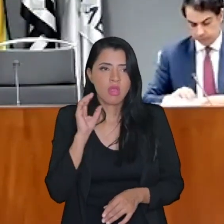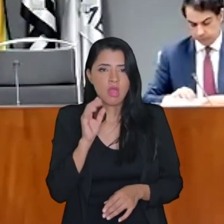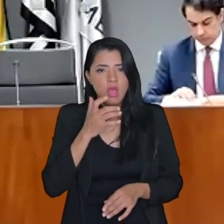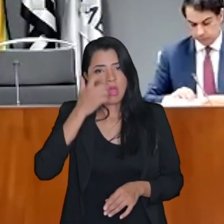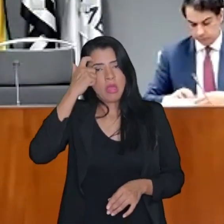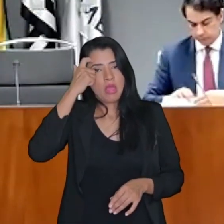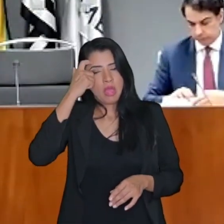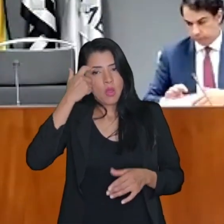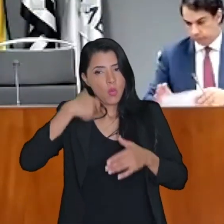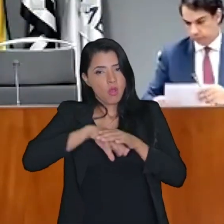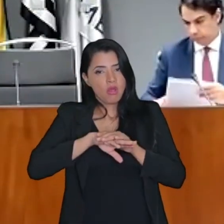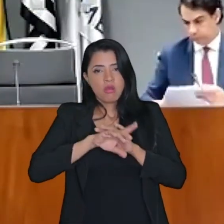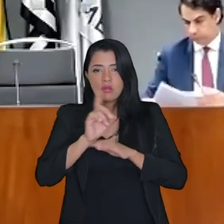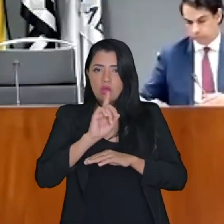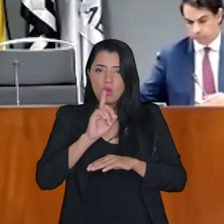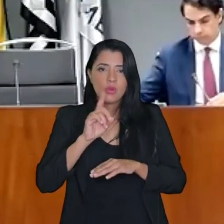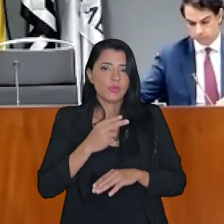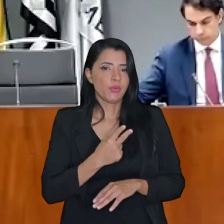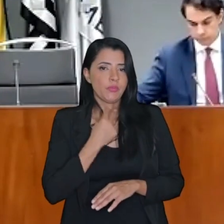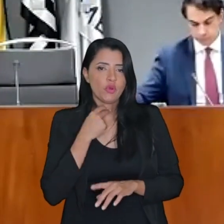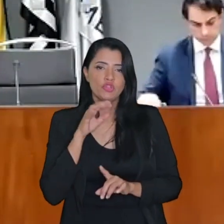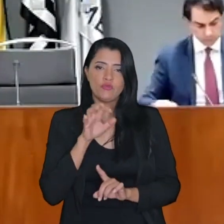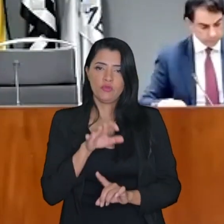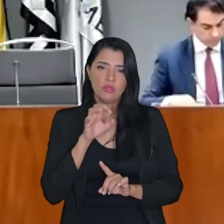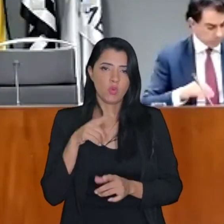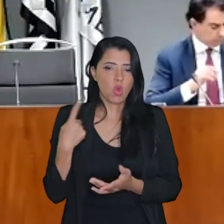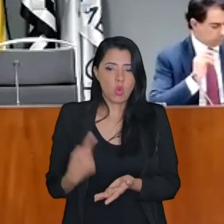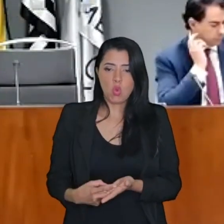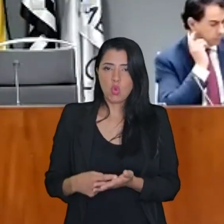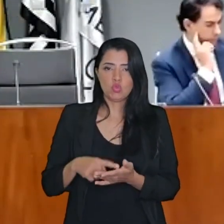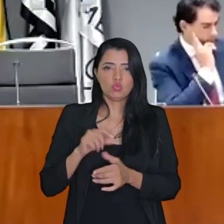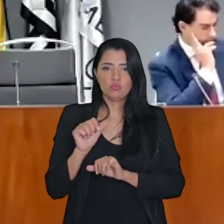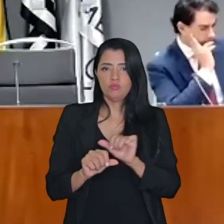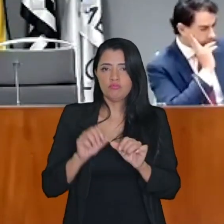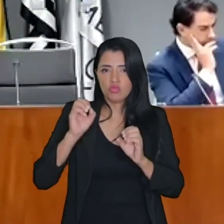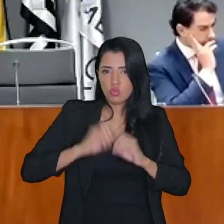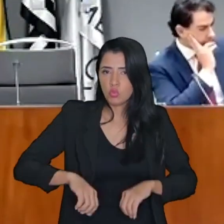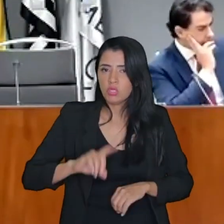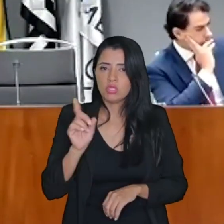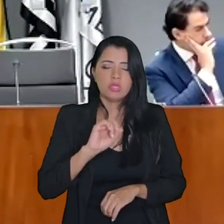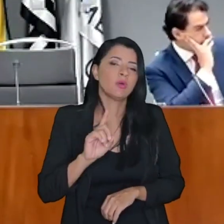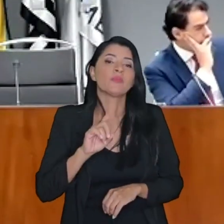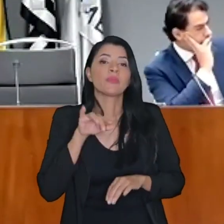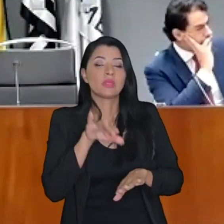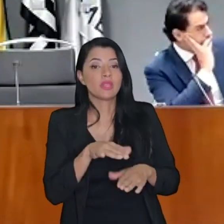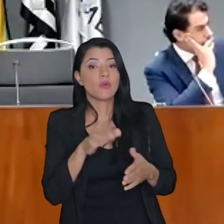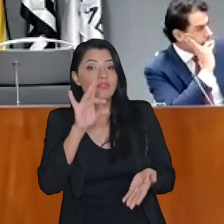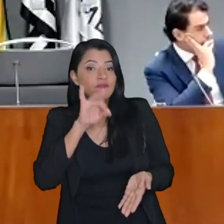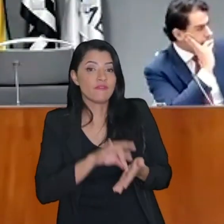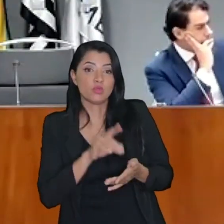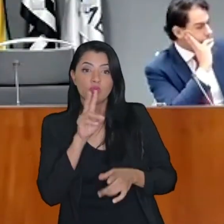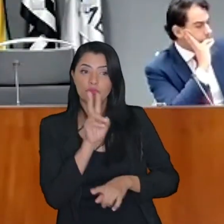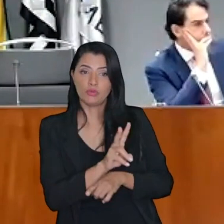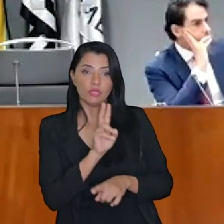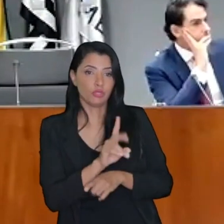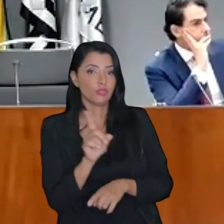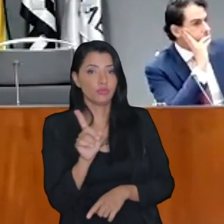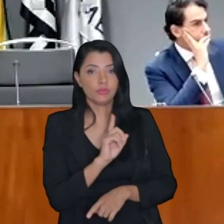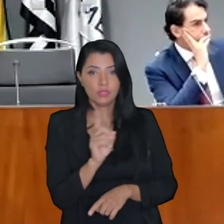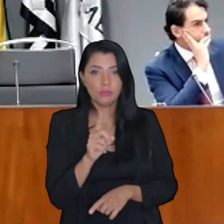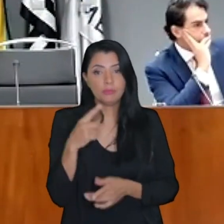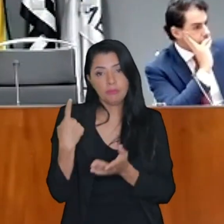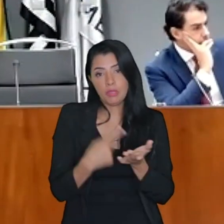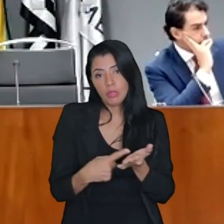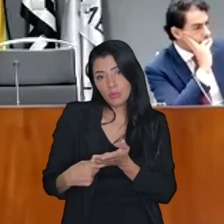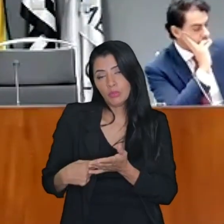reserva mental e, portanto, não pode afetar a validade do acordo. Evidentemente, esses fatos não estão protegidos pelo acordo. Evidentemente,